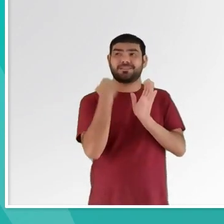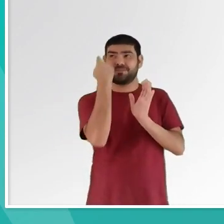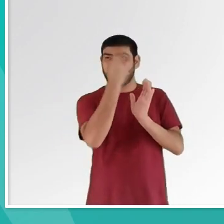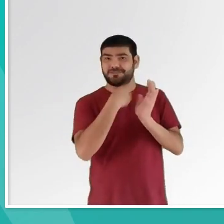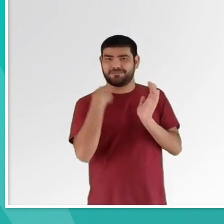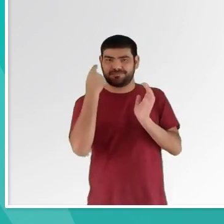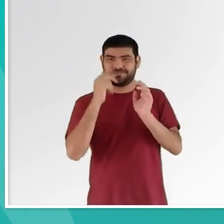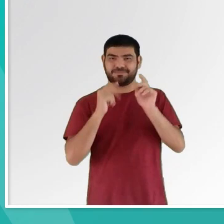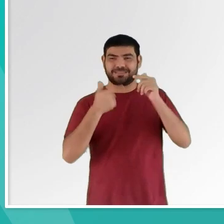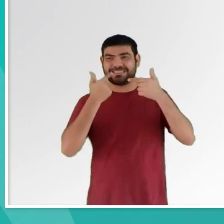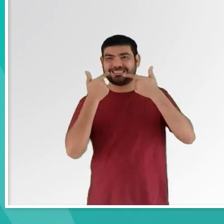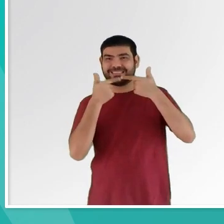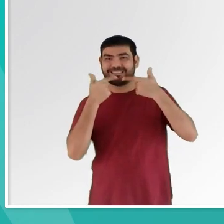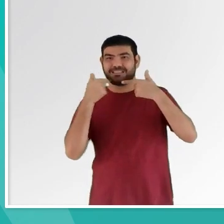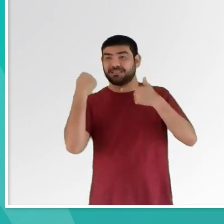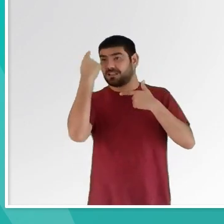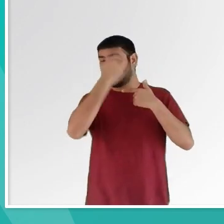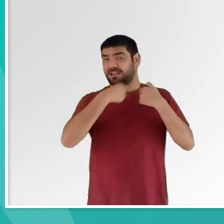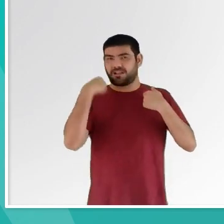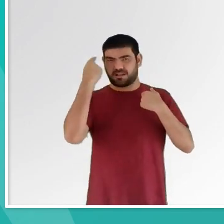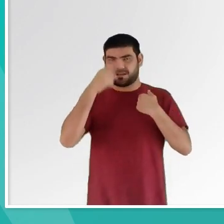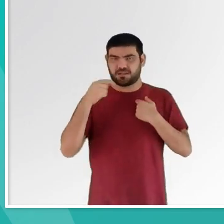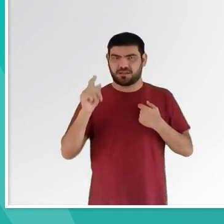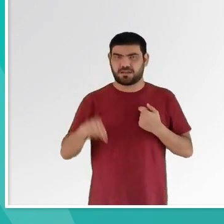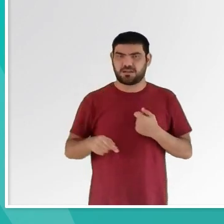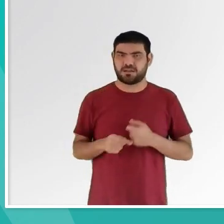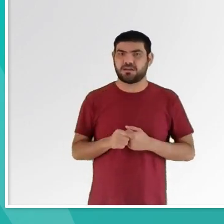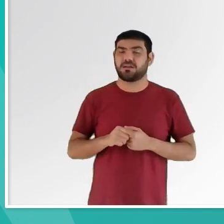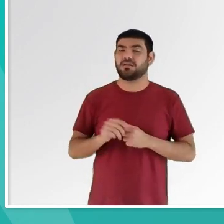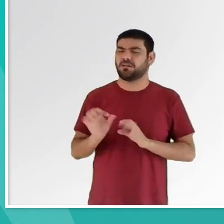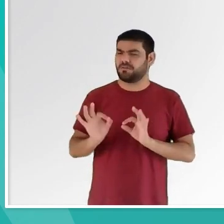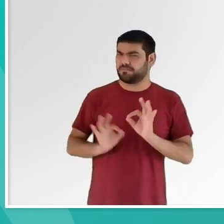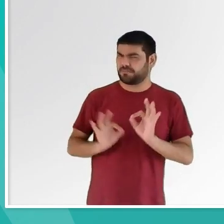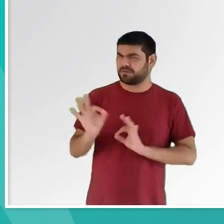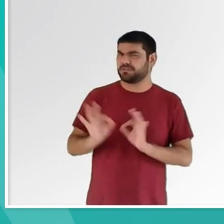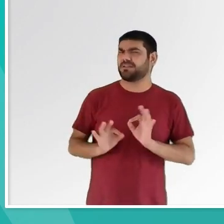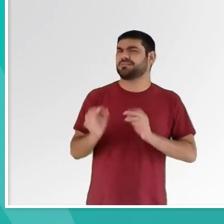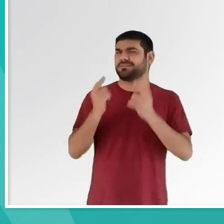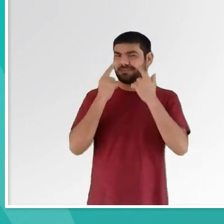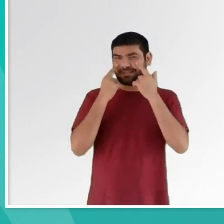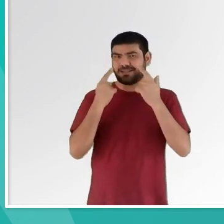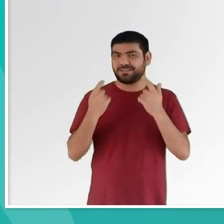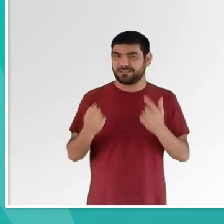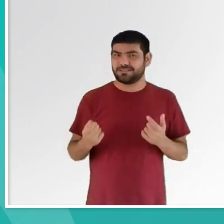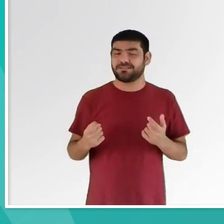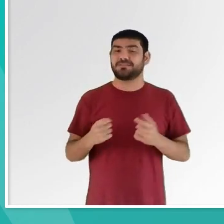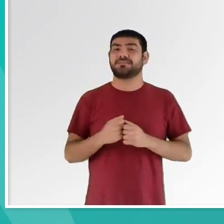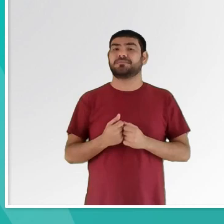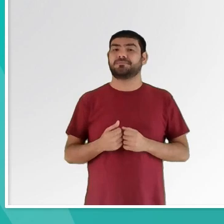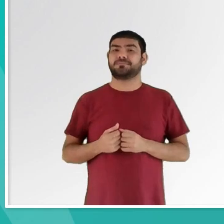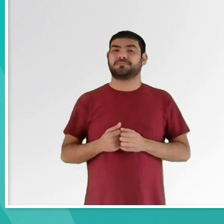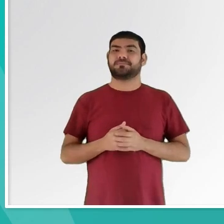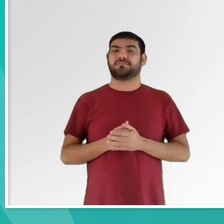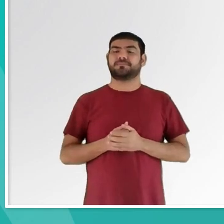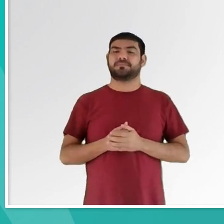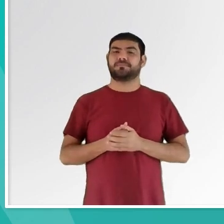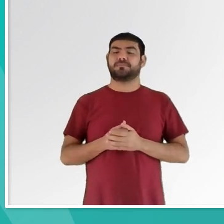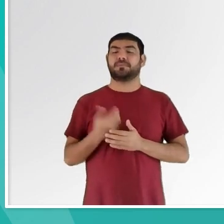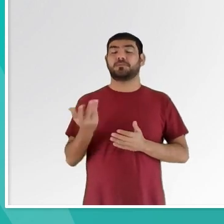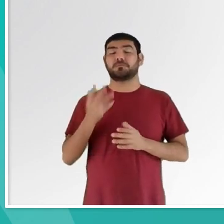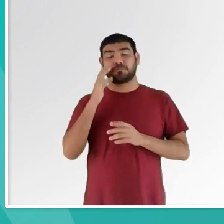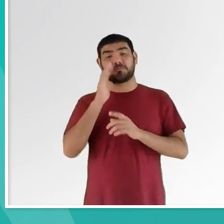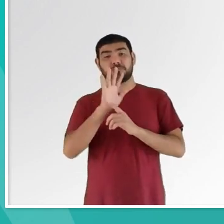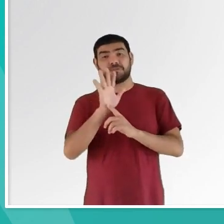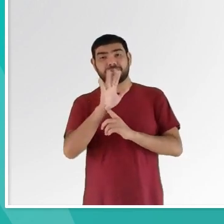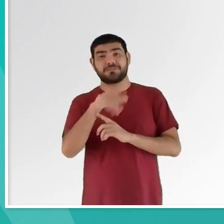A caricatura, ela tem um processo bem interessante e também bem divertido. E a gente vai estar mostrando aqui um pouco desse processo